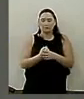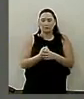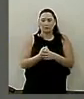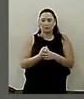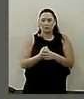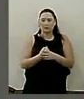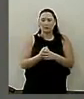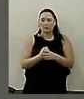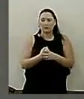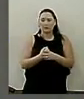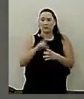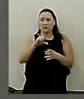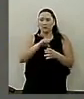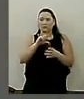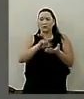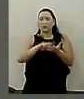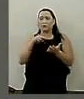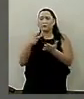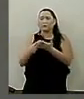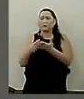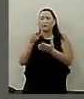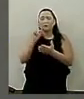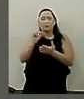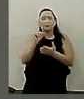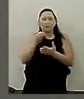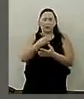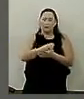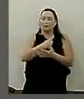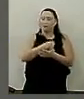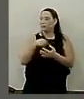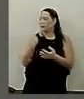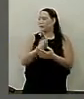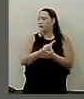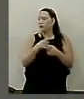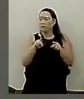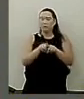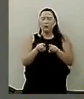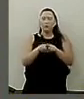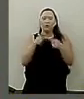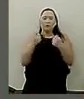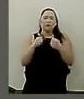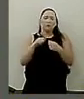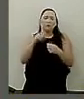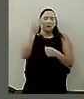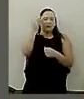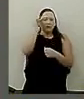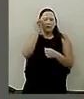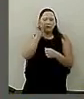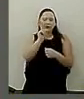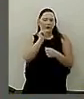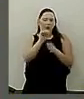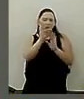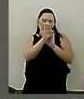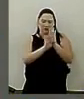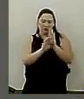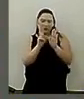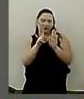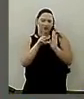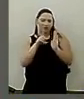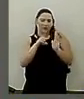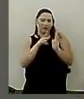a interpretação, mas a aplicação sim. Agora, nós também precisamos entender que o texto é um